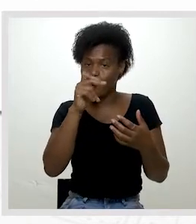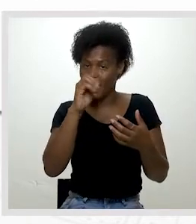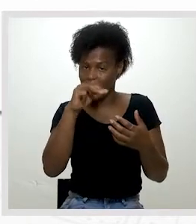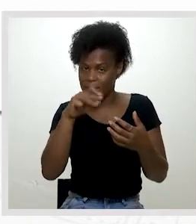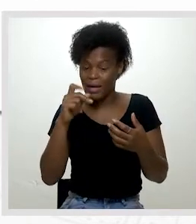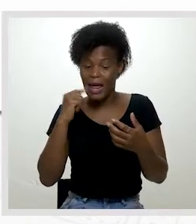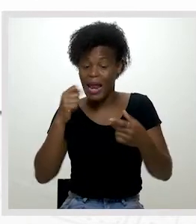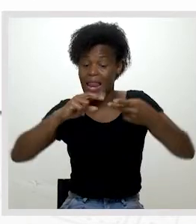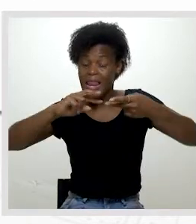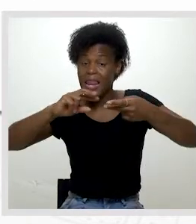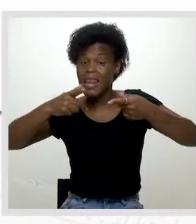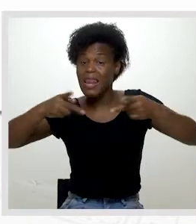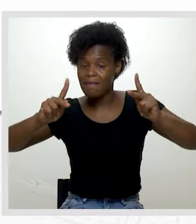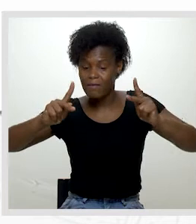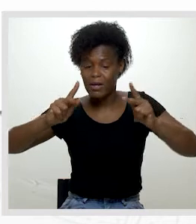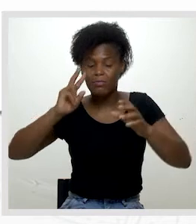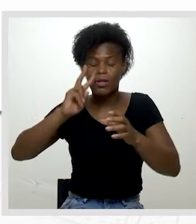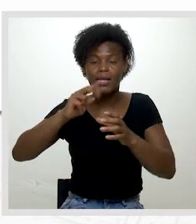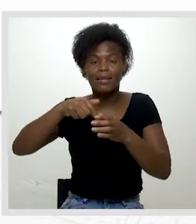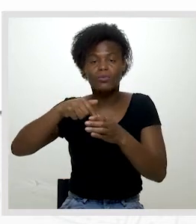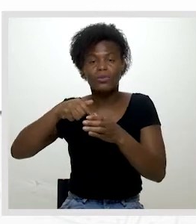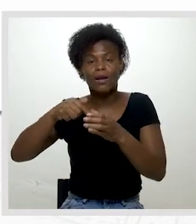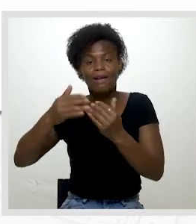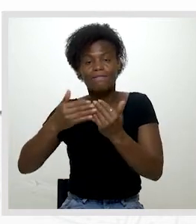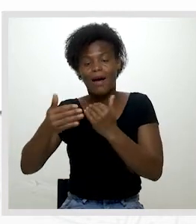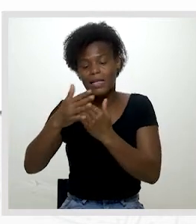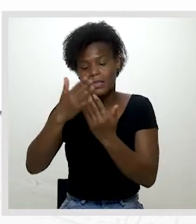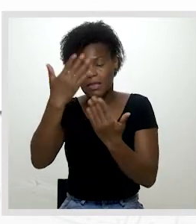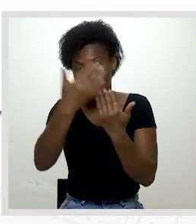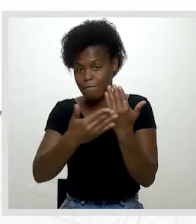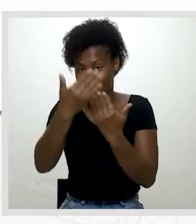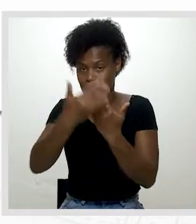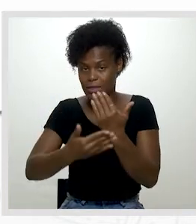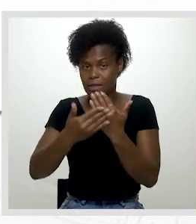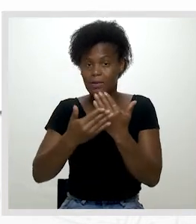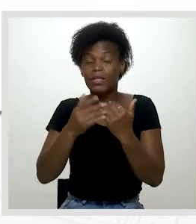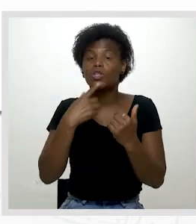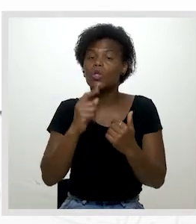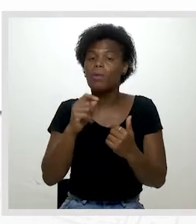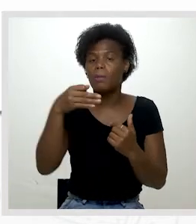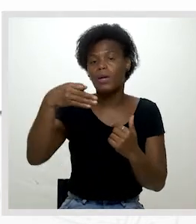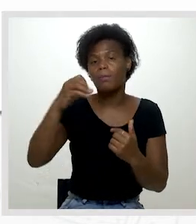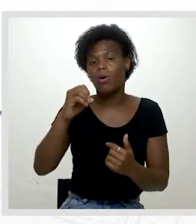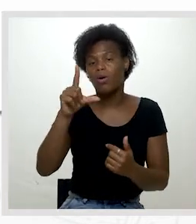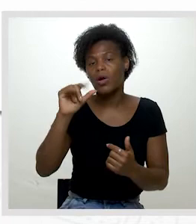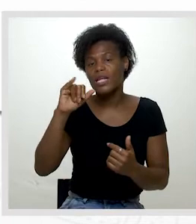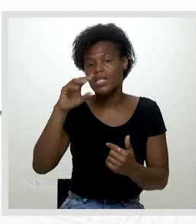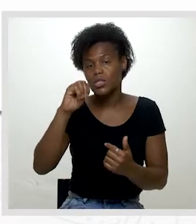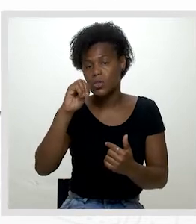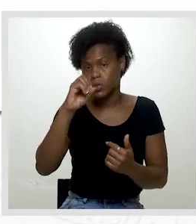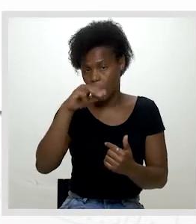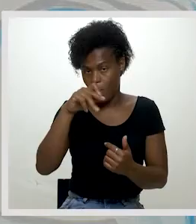face externa das membranas do retículo endoplasmático, em formas associadas que nós chamamos de polissomas. No entanto,